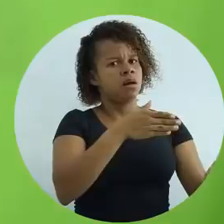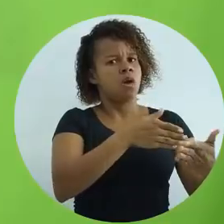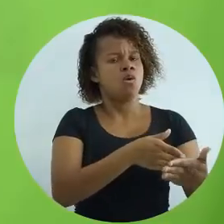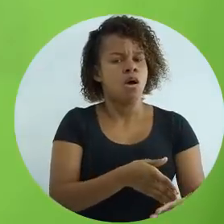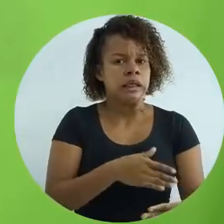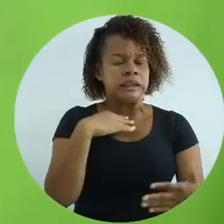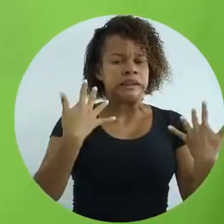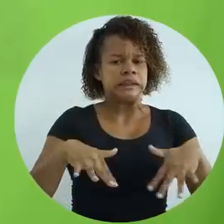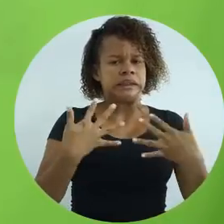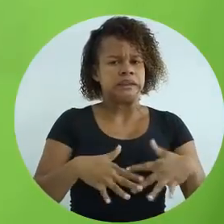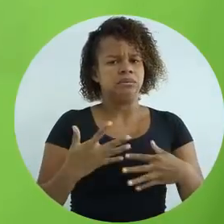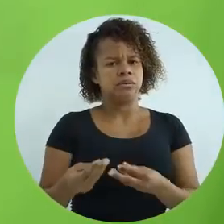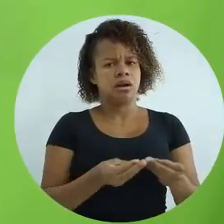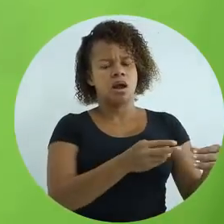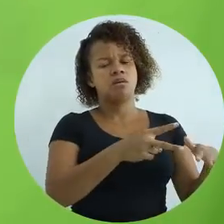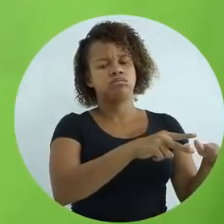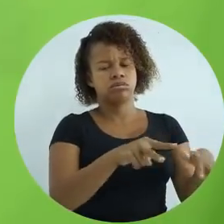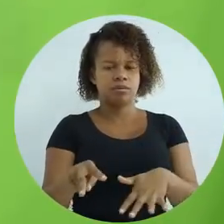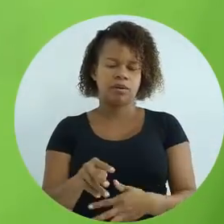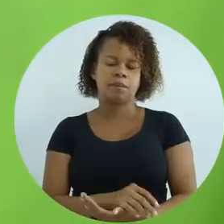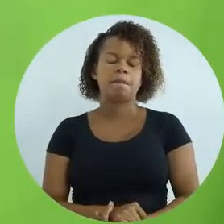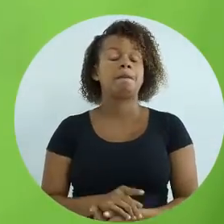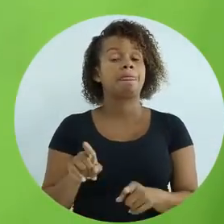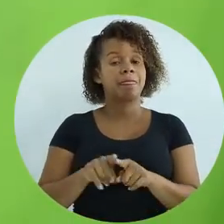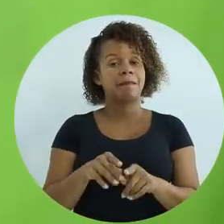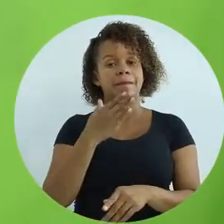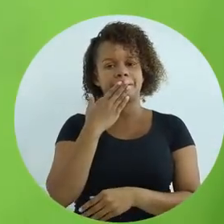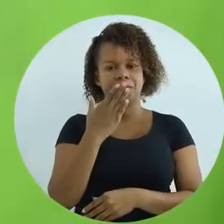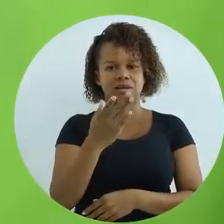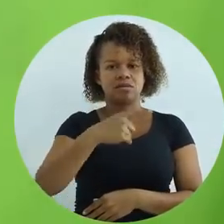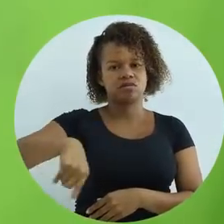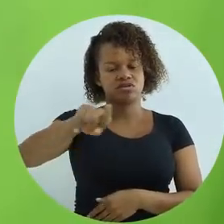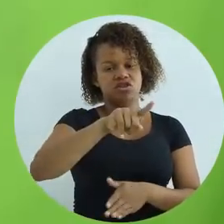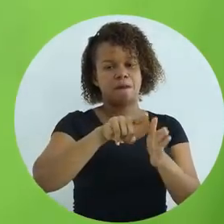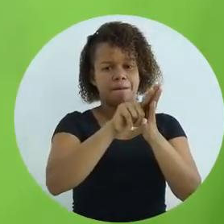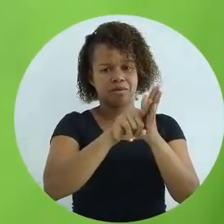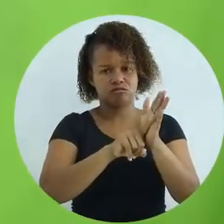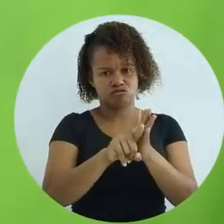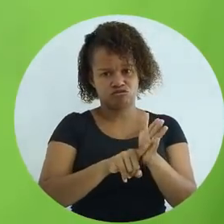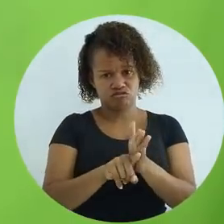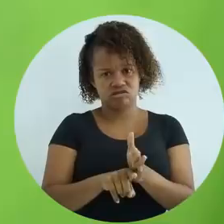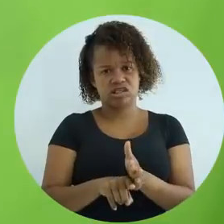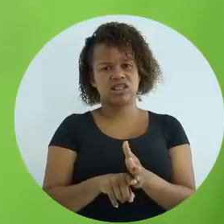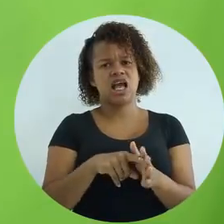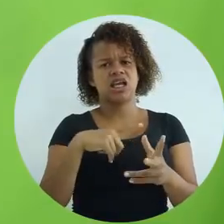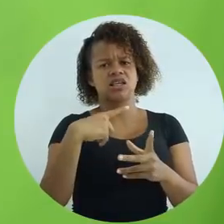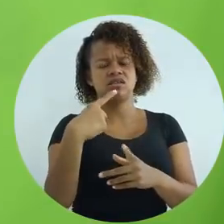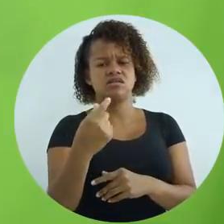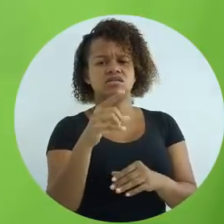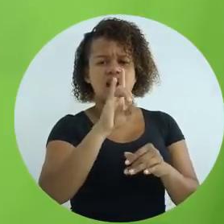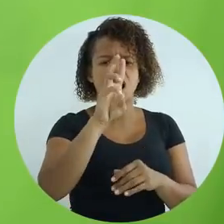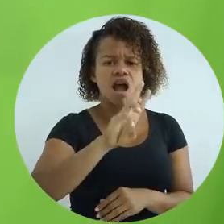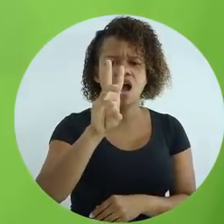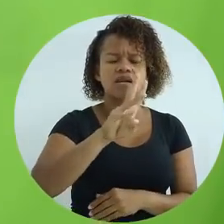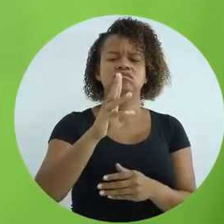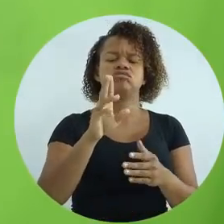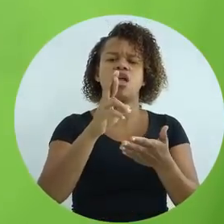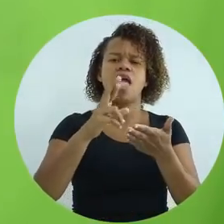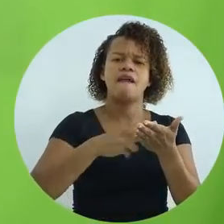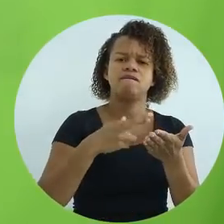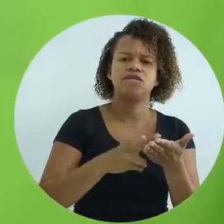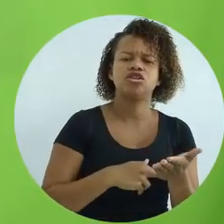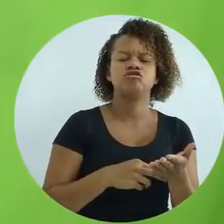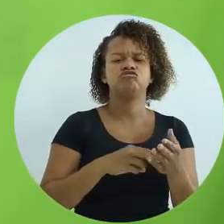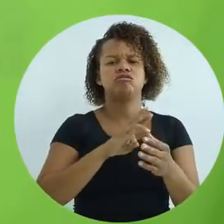projeto semanal. Também recomendo que você faça pesquisas em sites, revistas, livros para aprofundar o